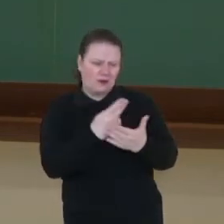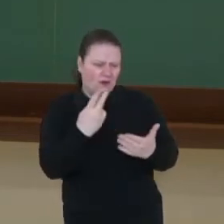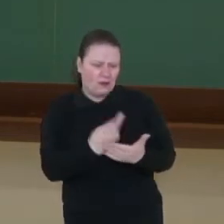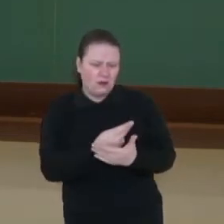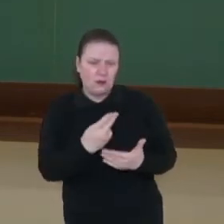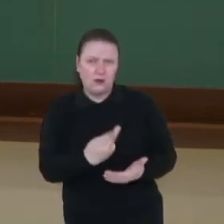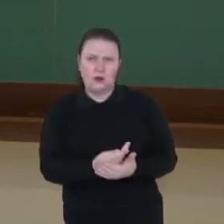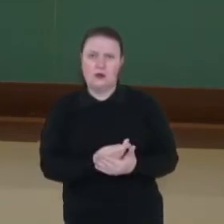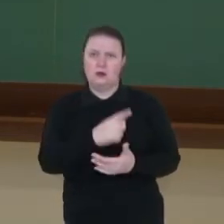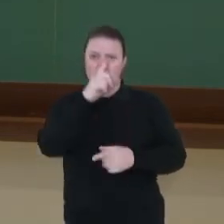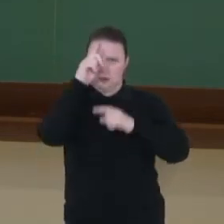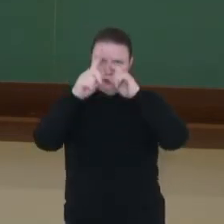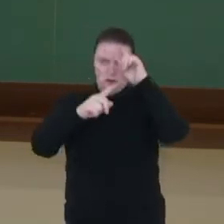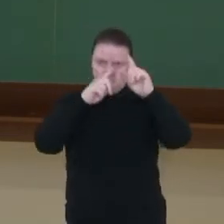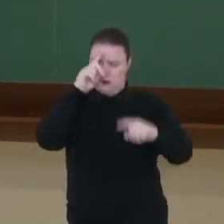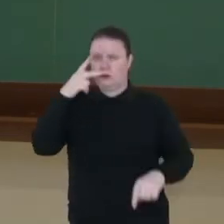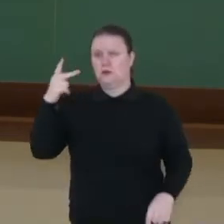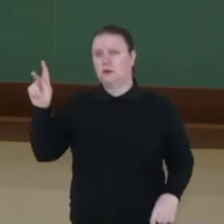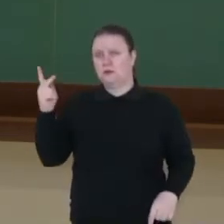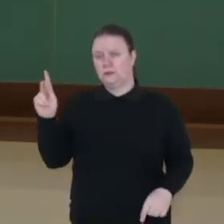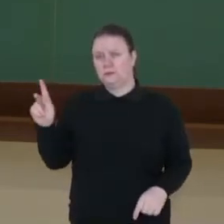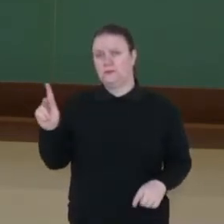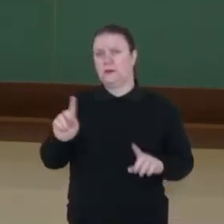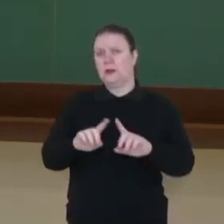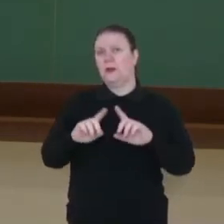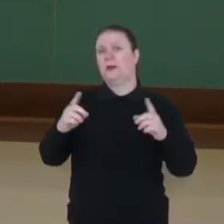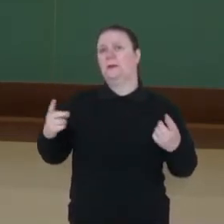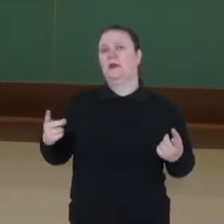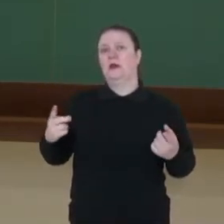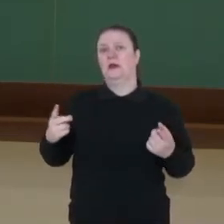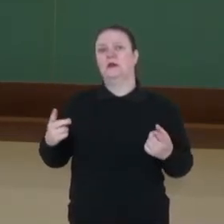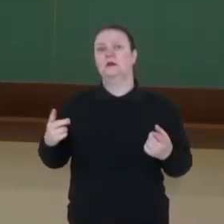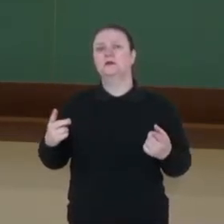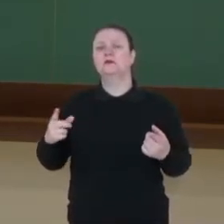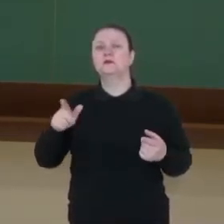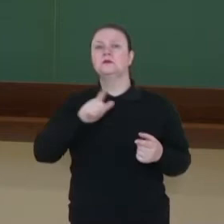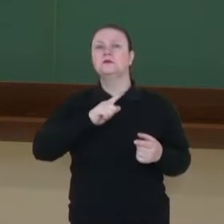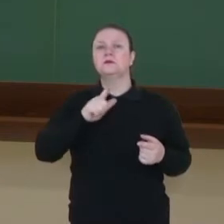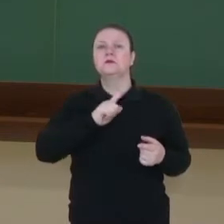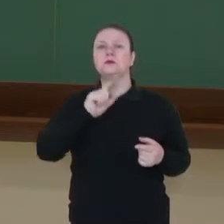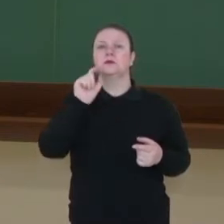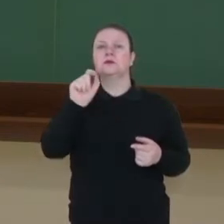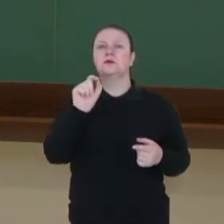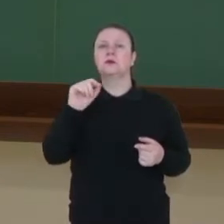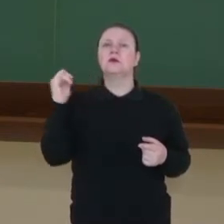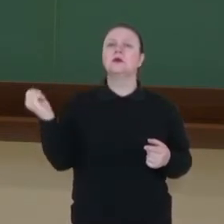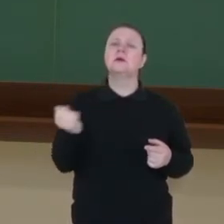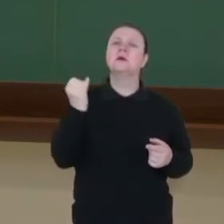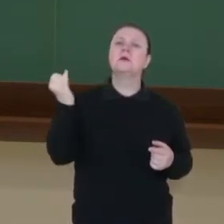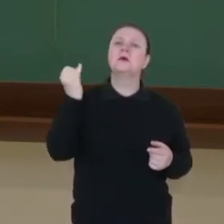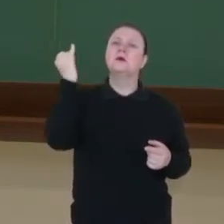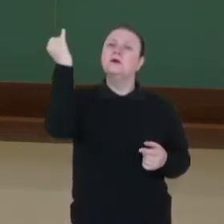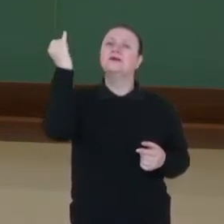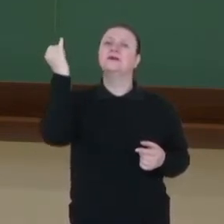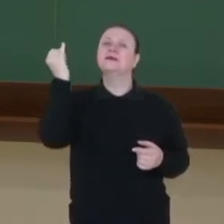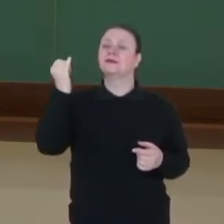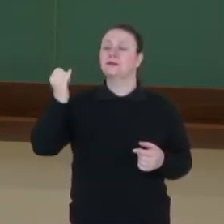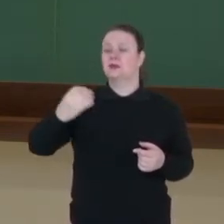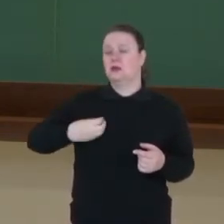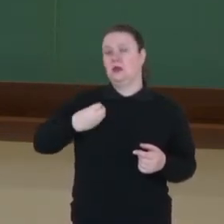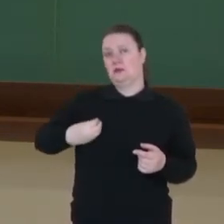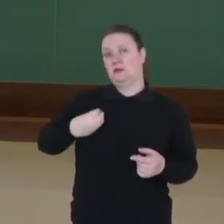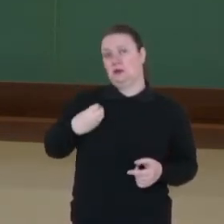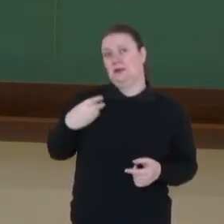as ideias, as teorias de Charles Darwin. Mas uma coisa é incontestável, é a importância do Charles Darwin